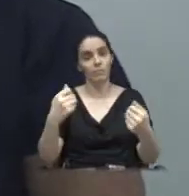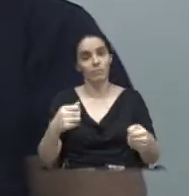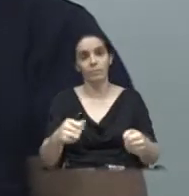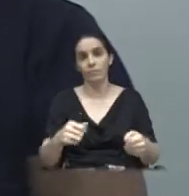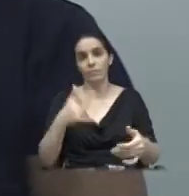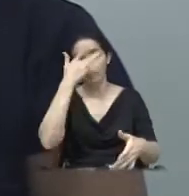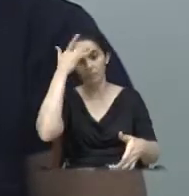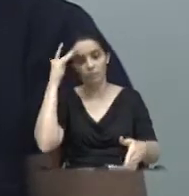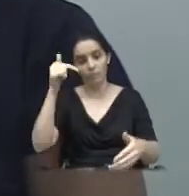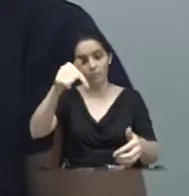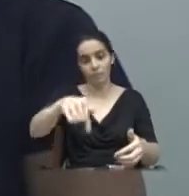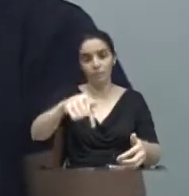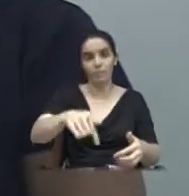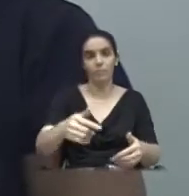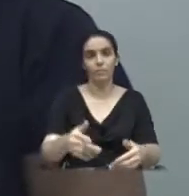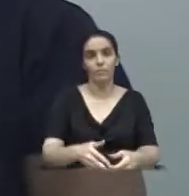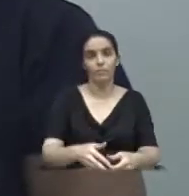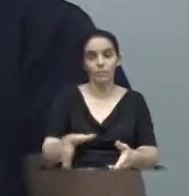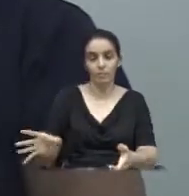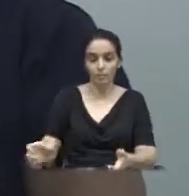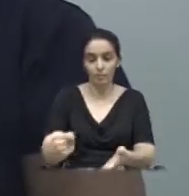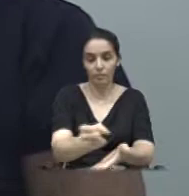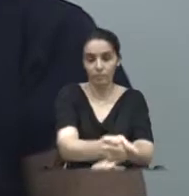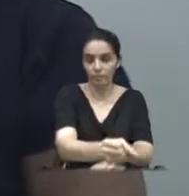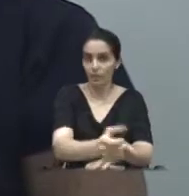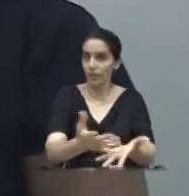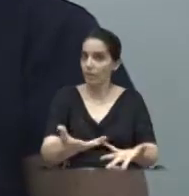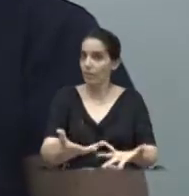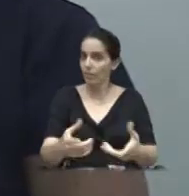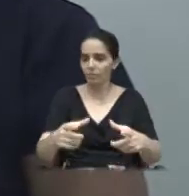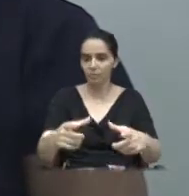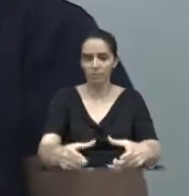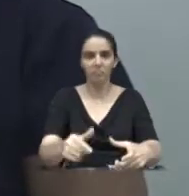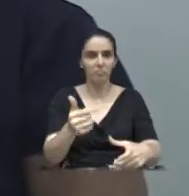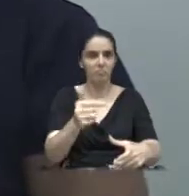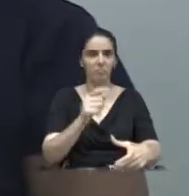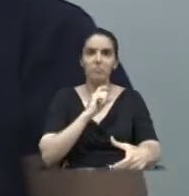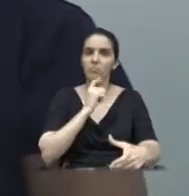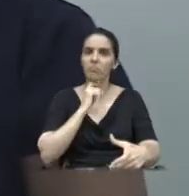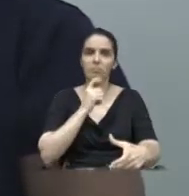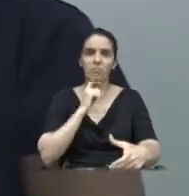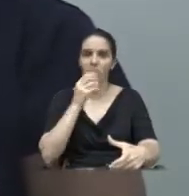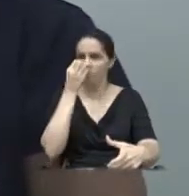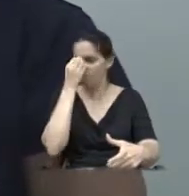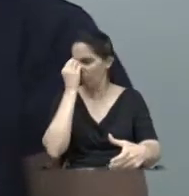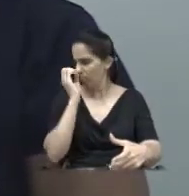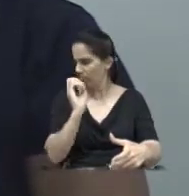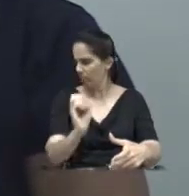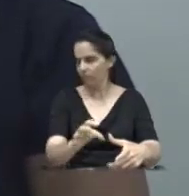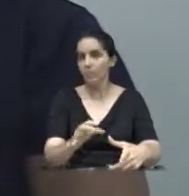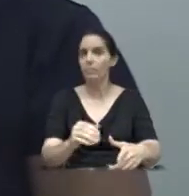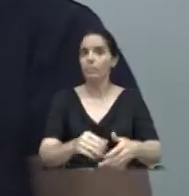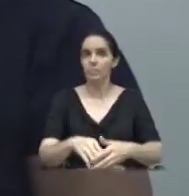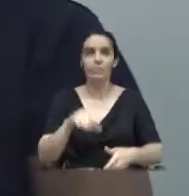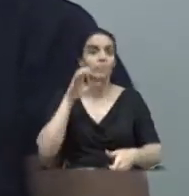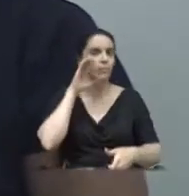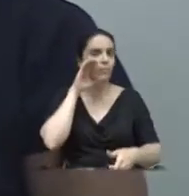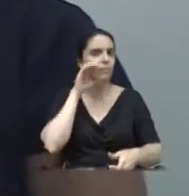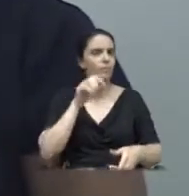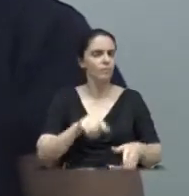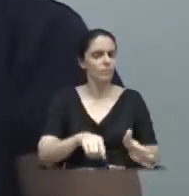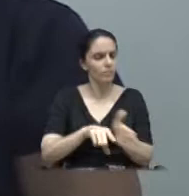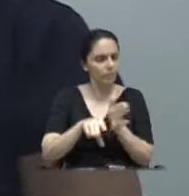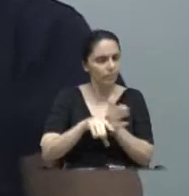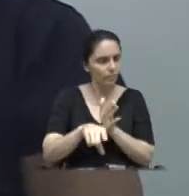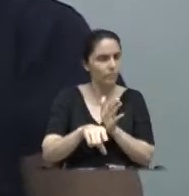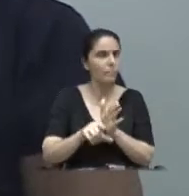receber. E tem ecopontos que não tem nem pessoas para receber. Fica lá jogado, a gente está fazendo um levantamento, mas o assunto é